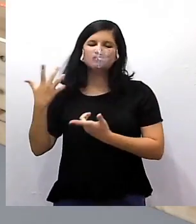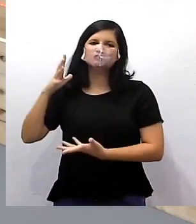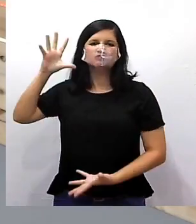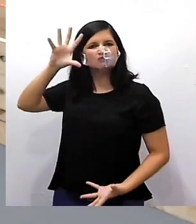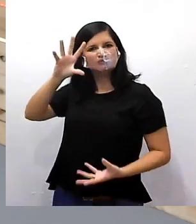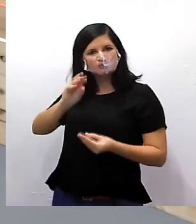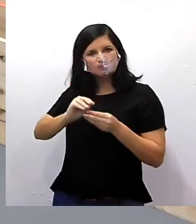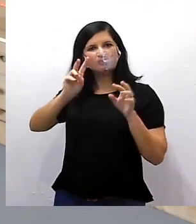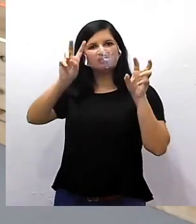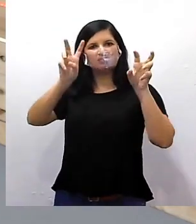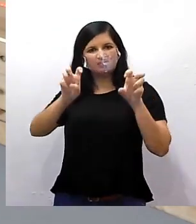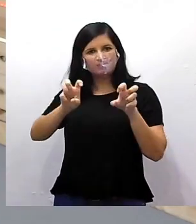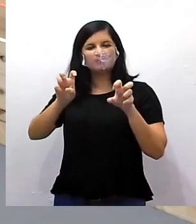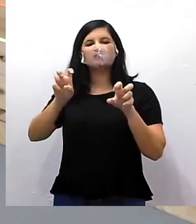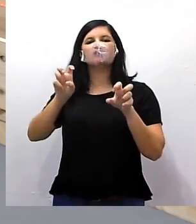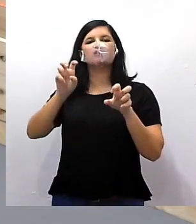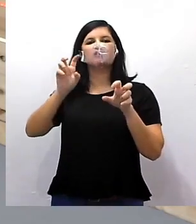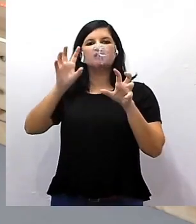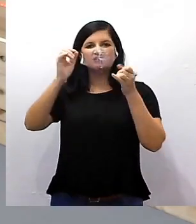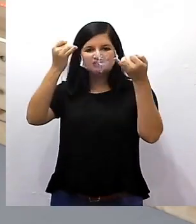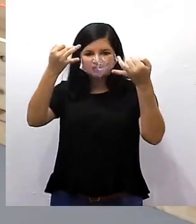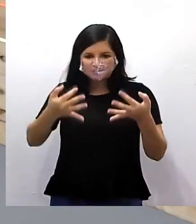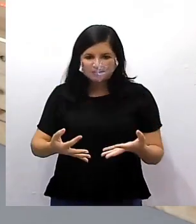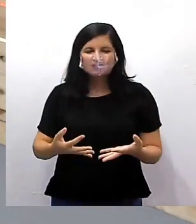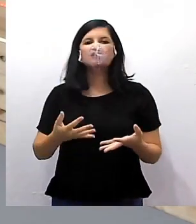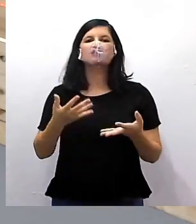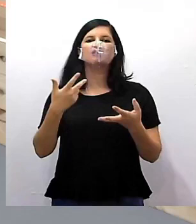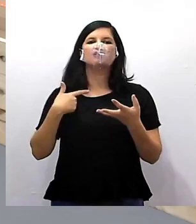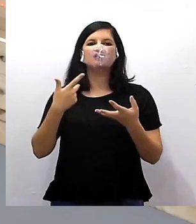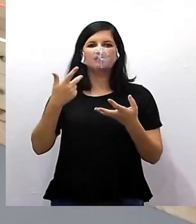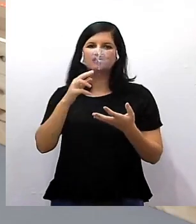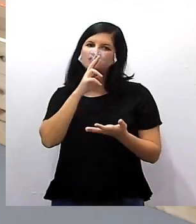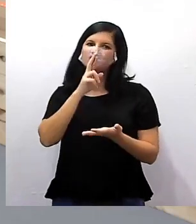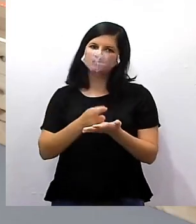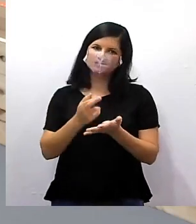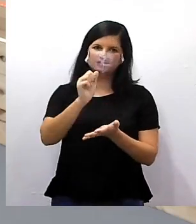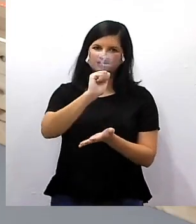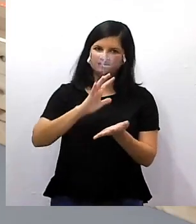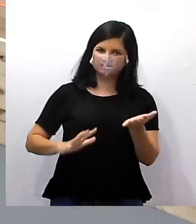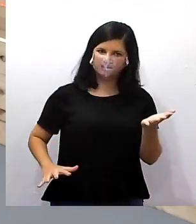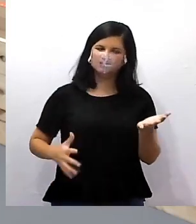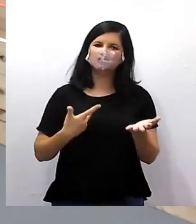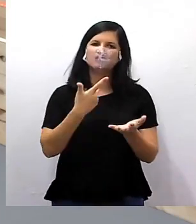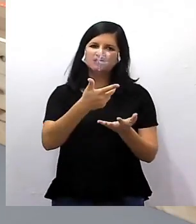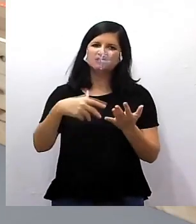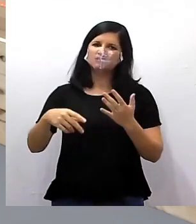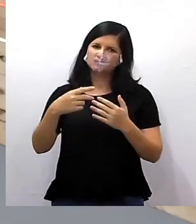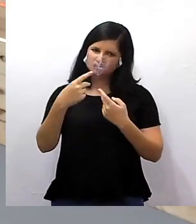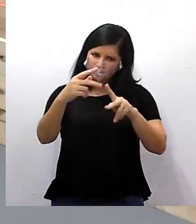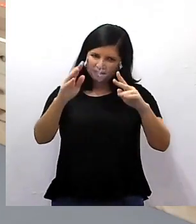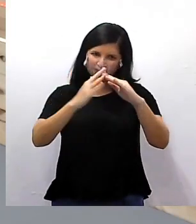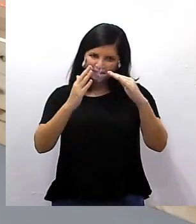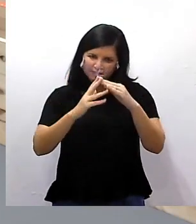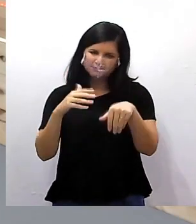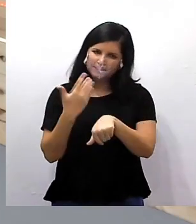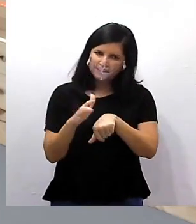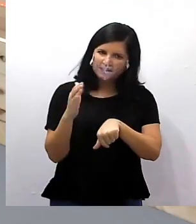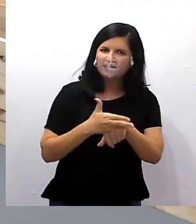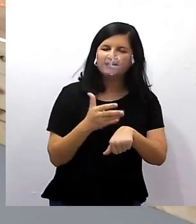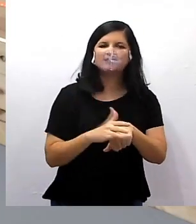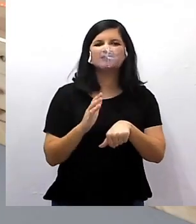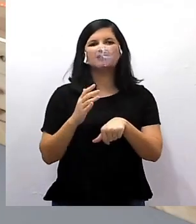todos esses temas, tá? Para fazer uma revisão massa, para que a gente possa resolver questões, para que você aí de casa possa praticar e